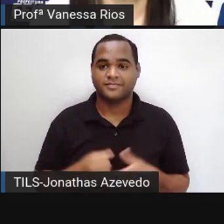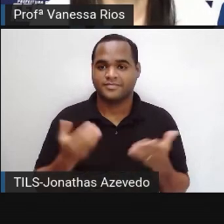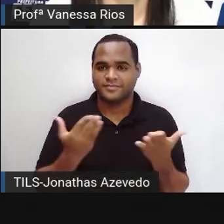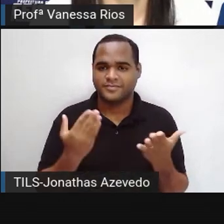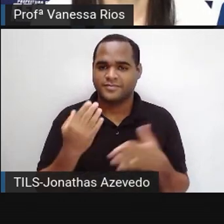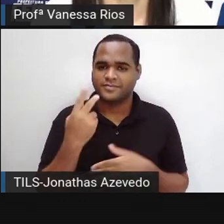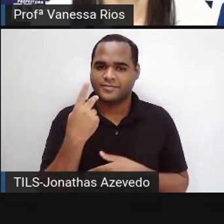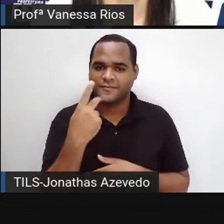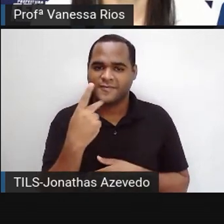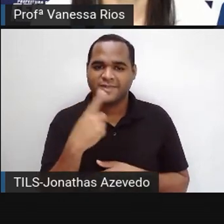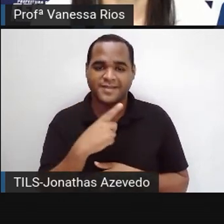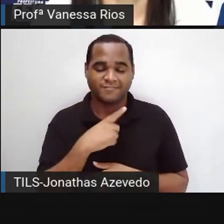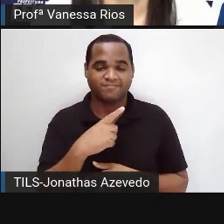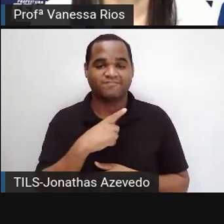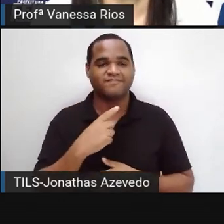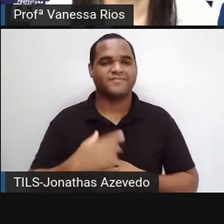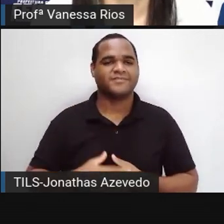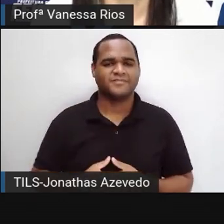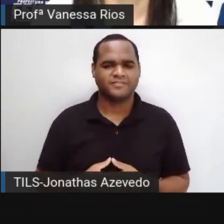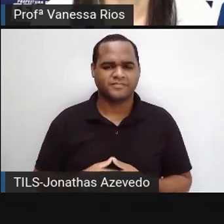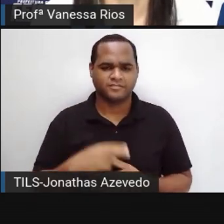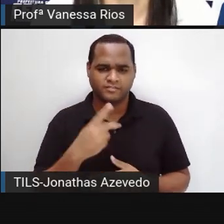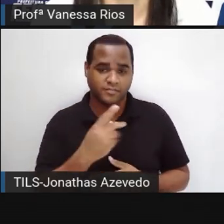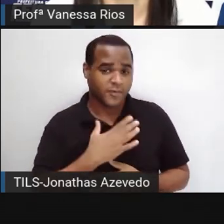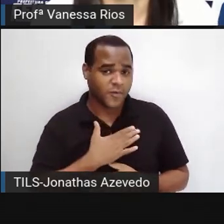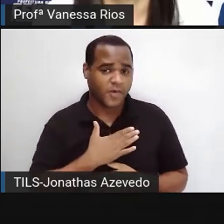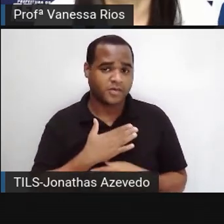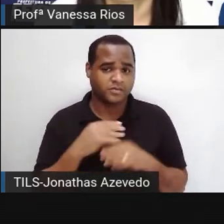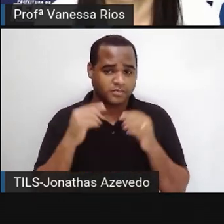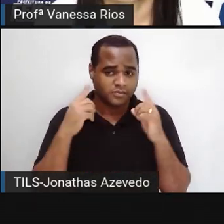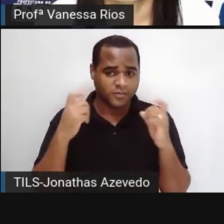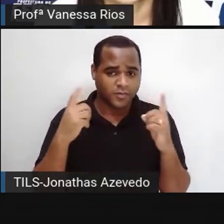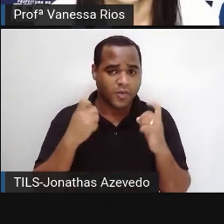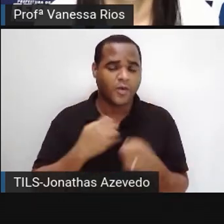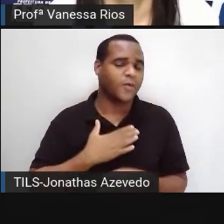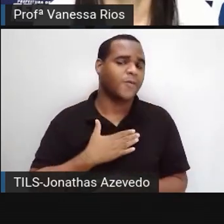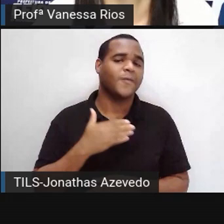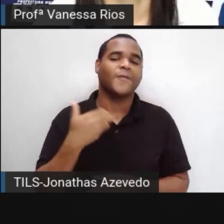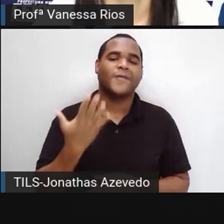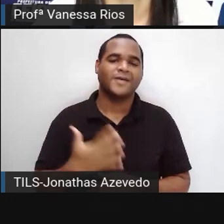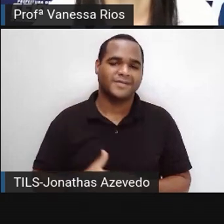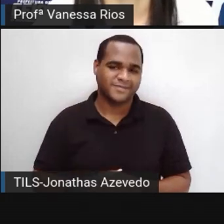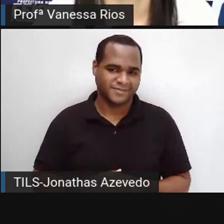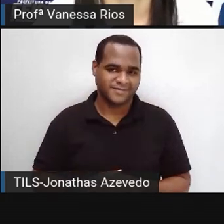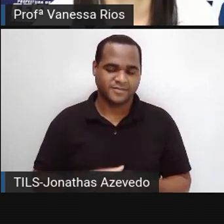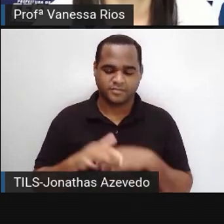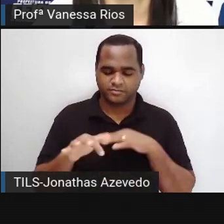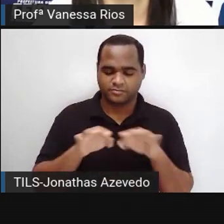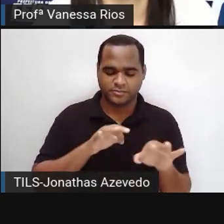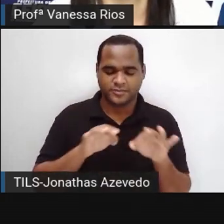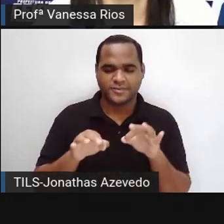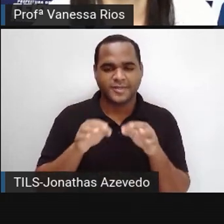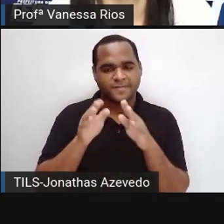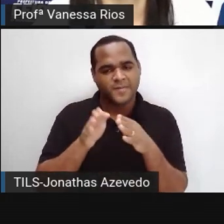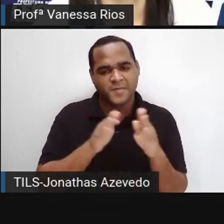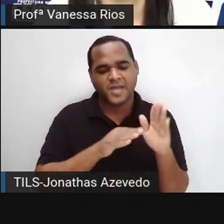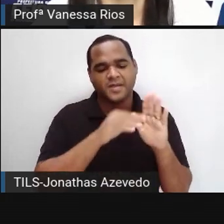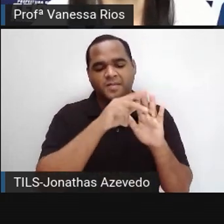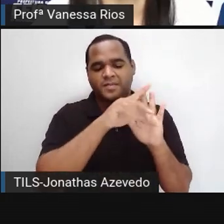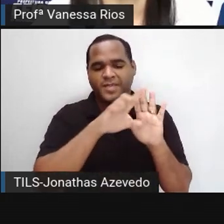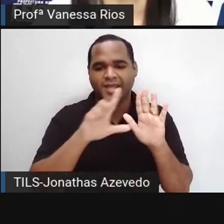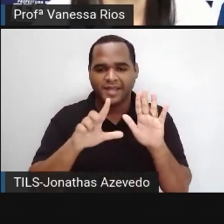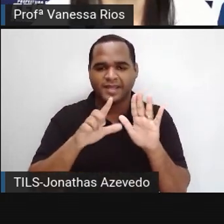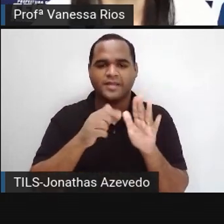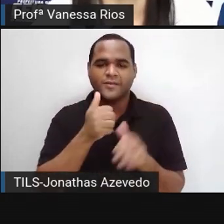é com você. Qual é o seu som de verão? Organize sua playlist e curta